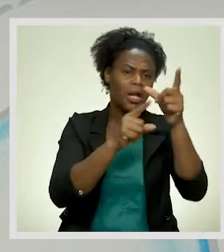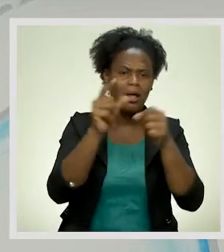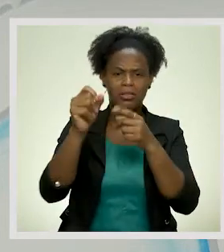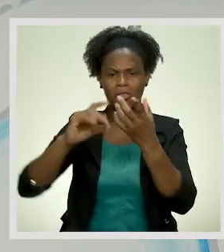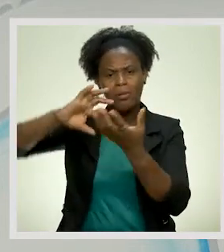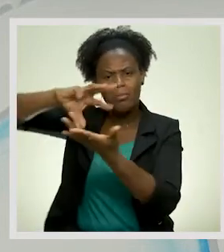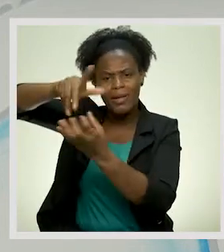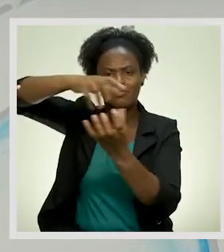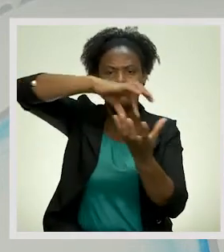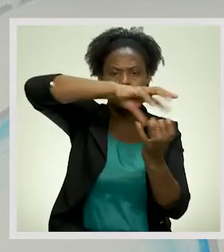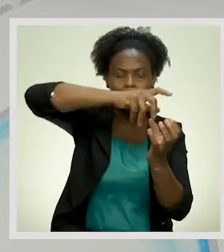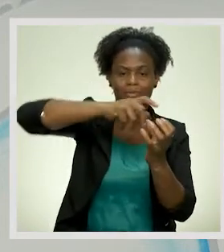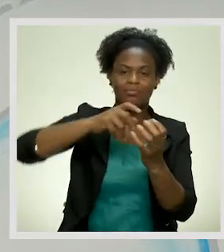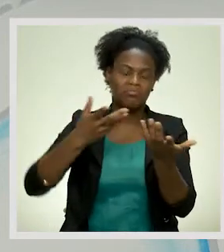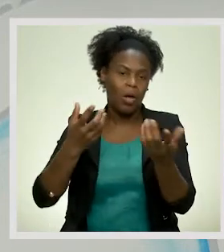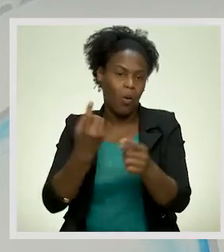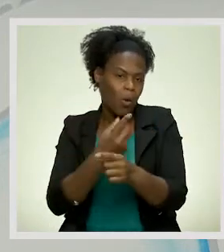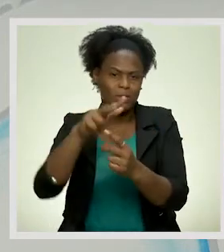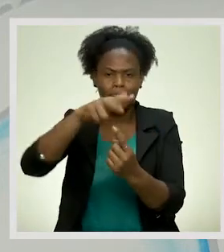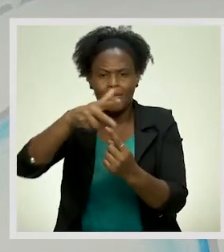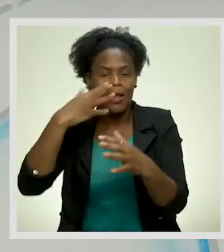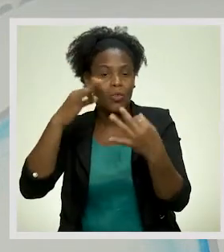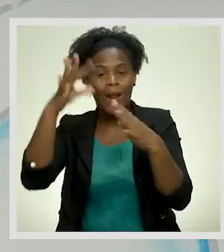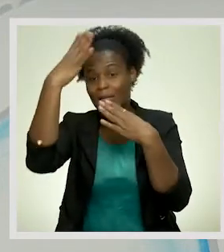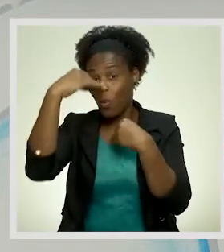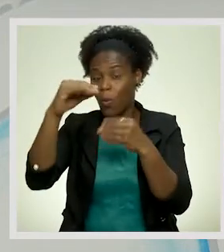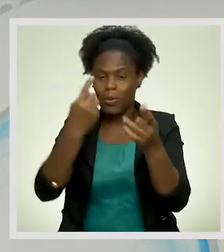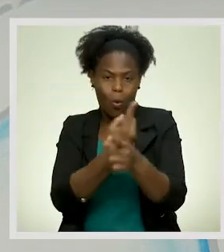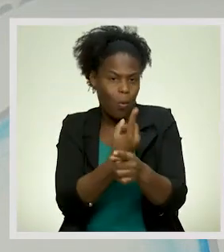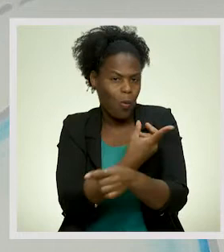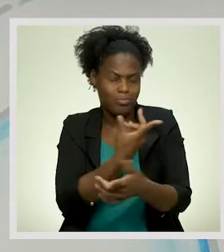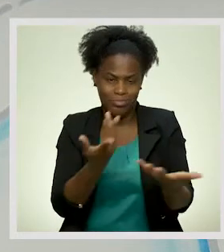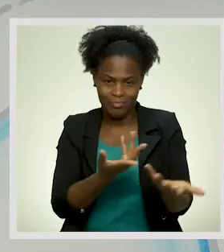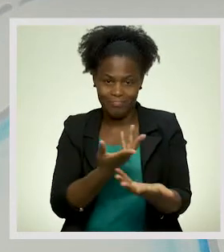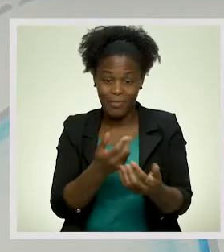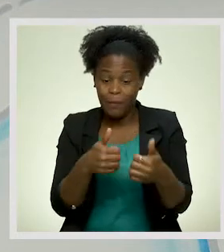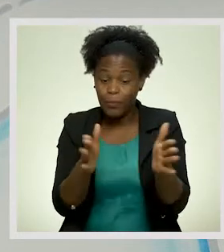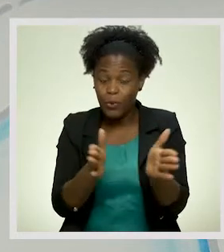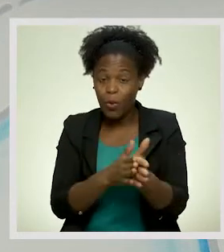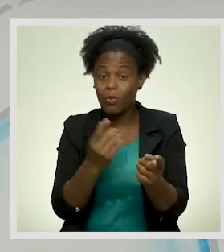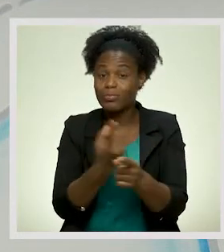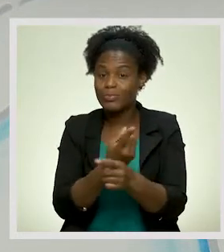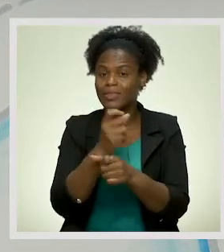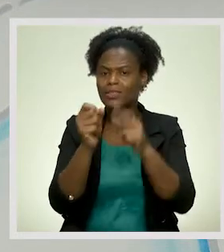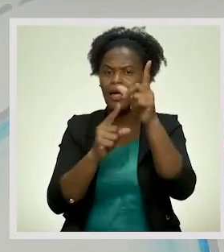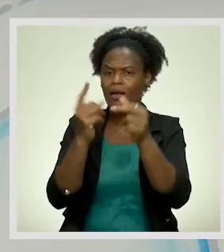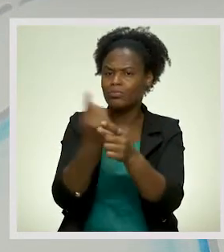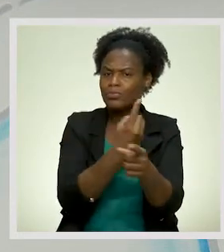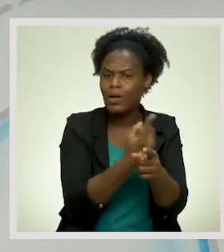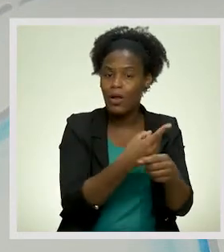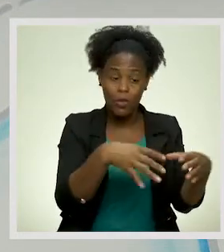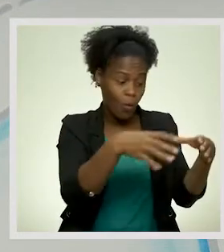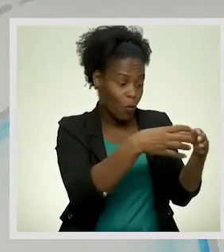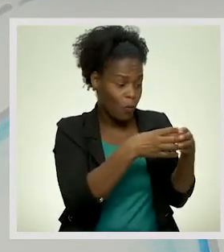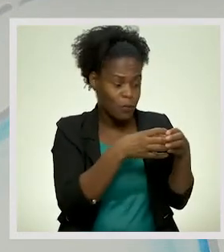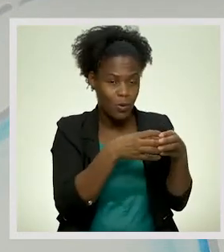planetas, satélites naturais, etc., etc. Todos esses astros são agrupados,